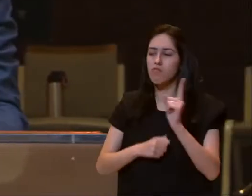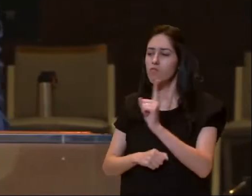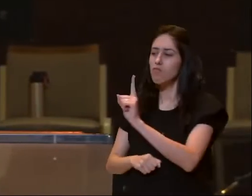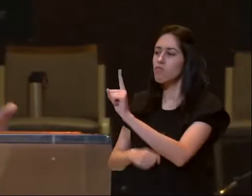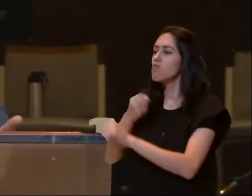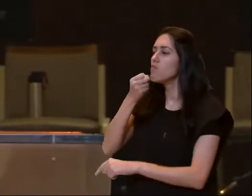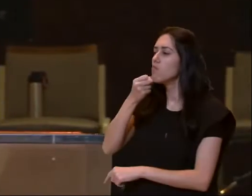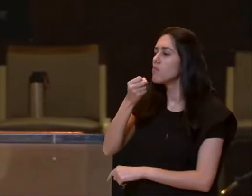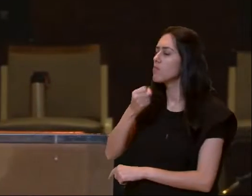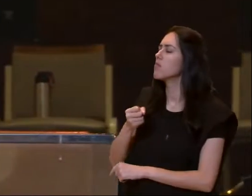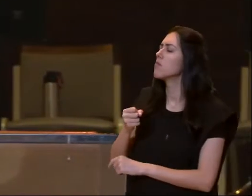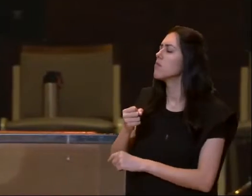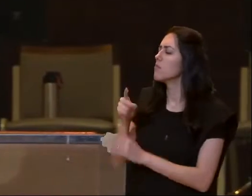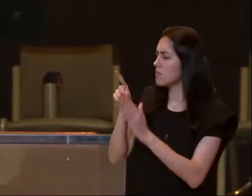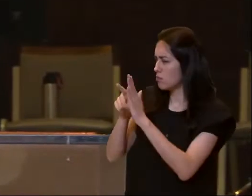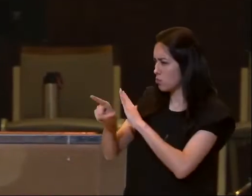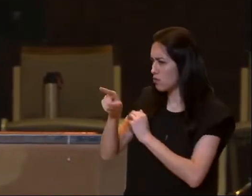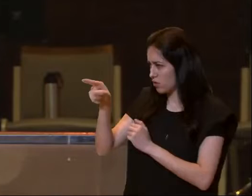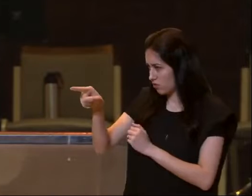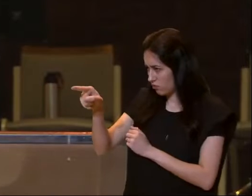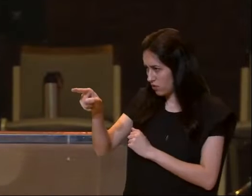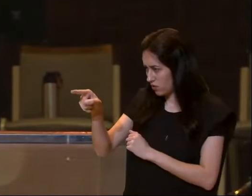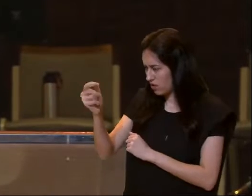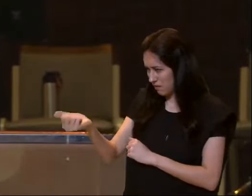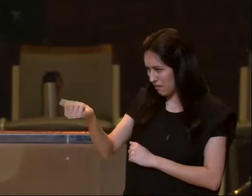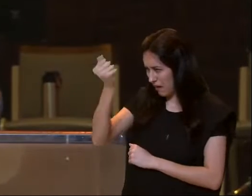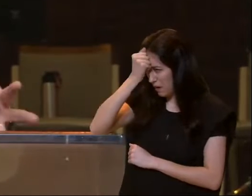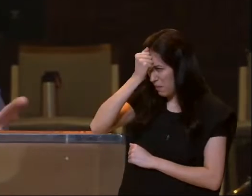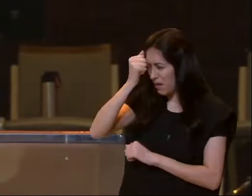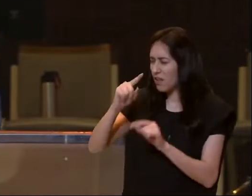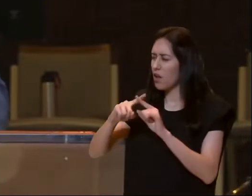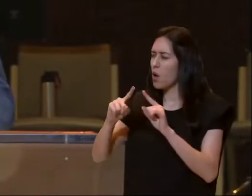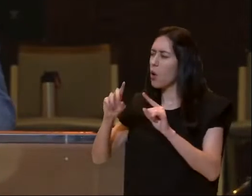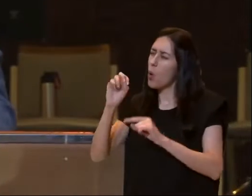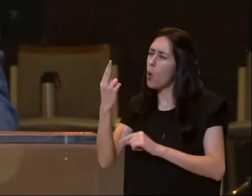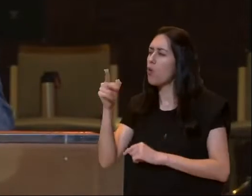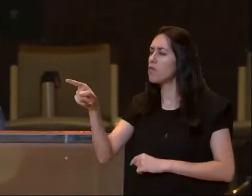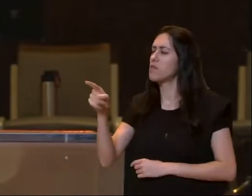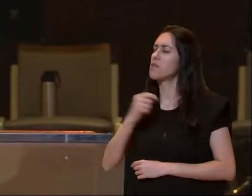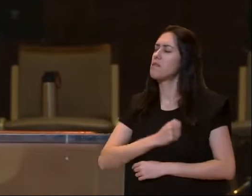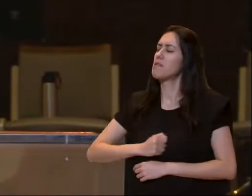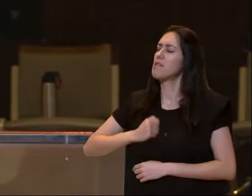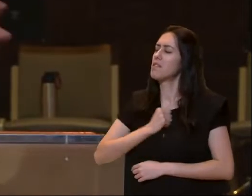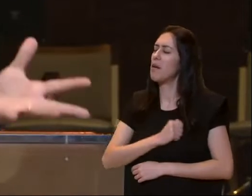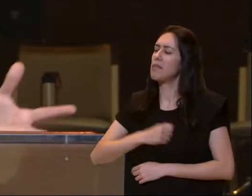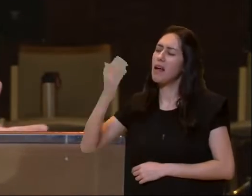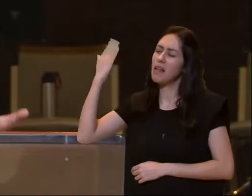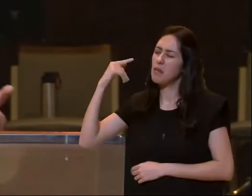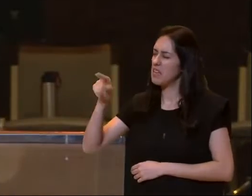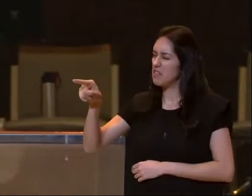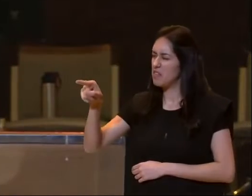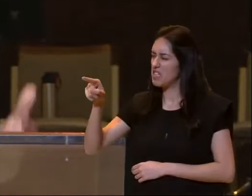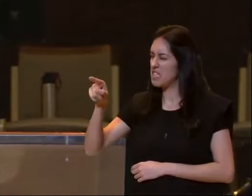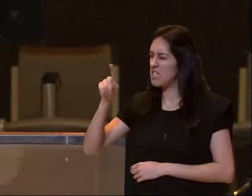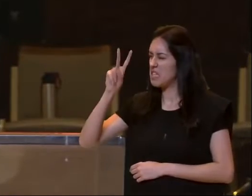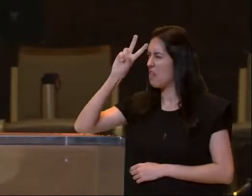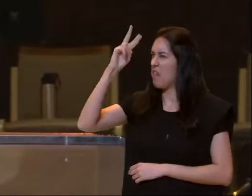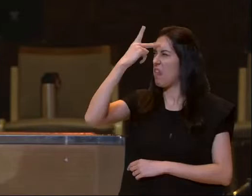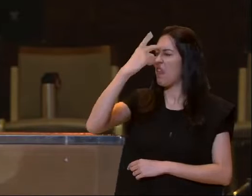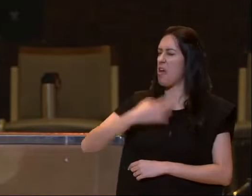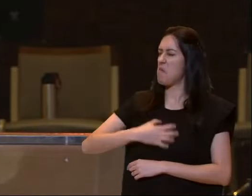arrepende? Ou você sente falta Você não se revoltou com Deus por tudo